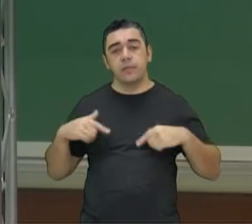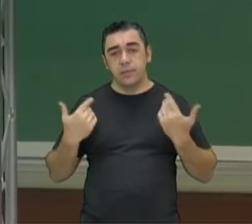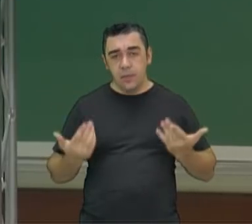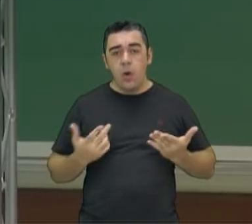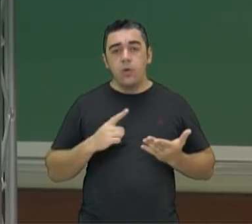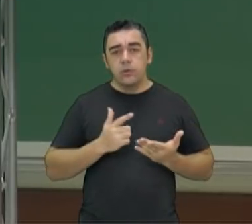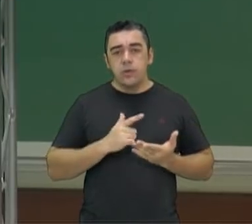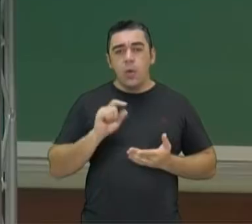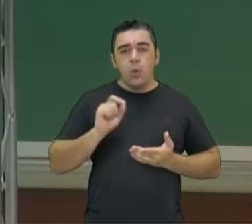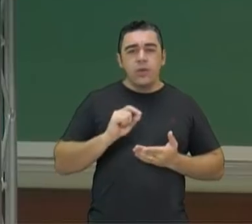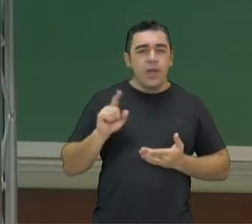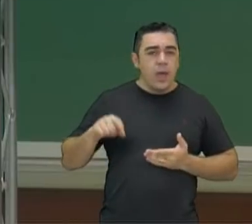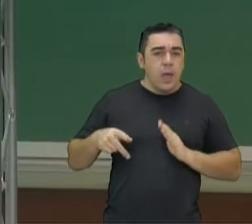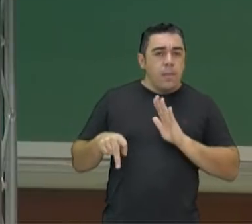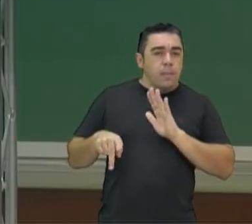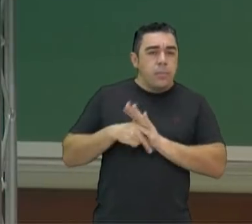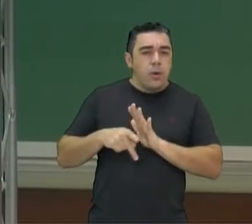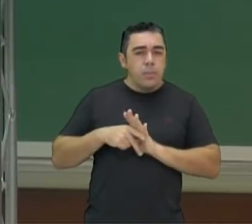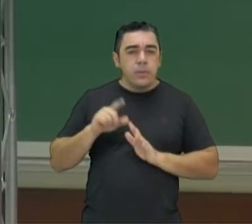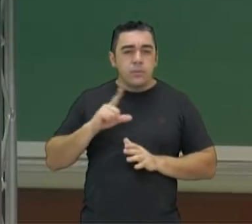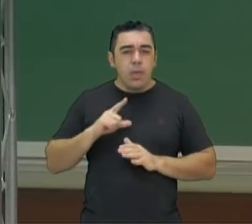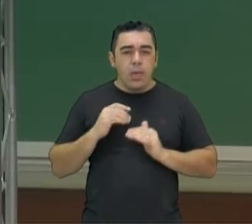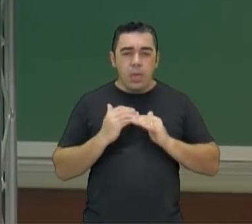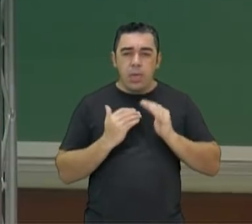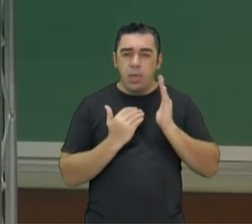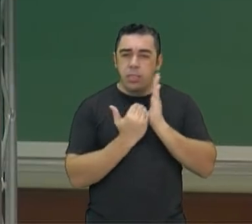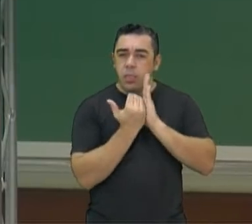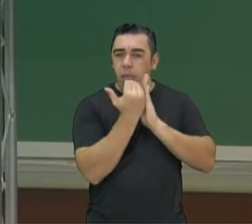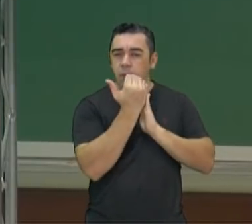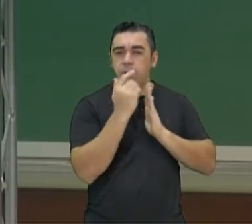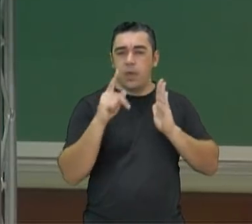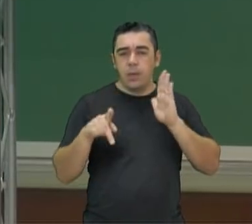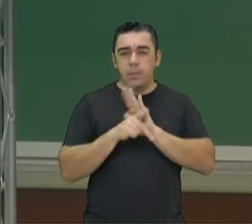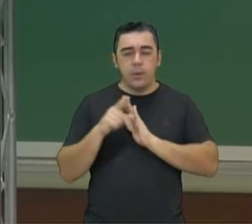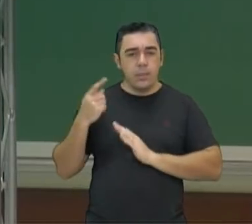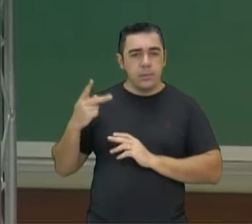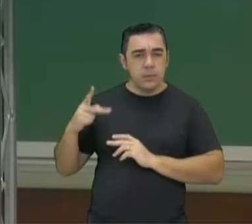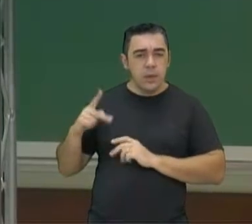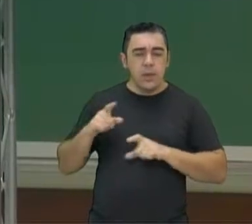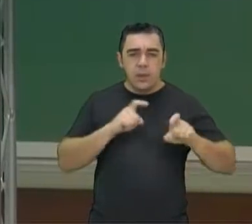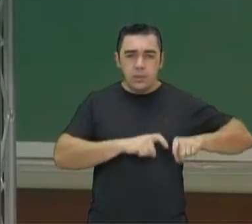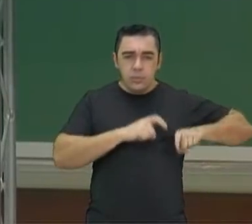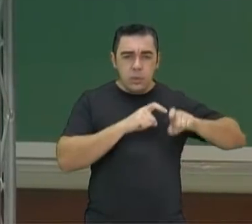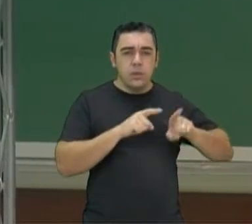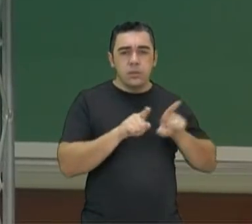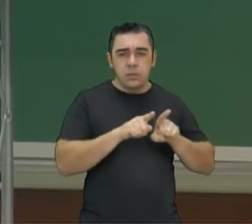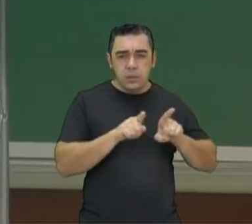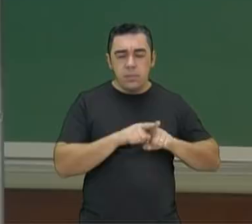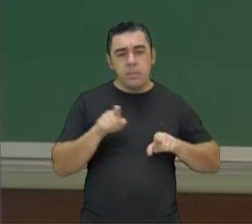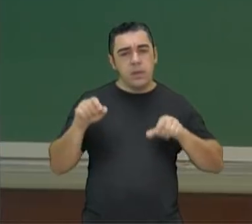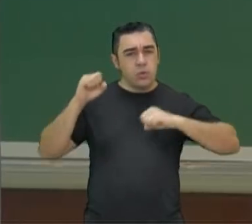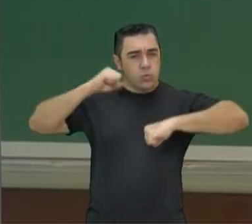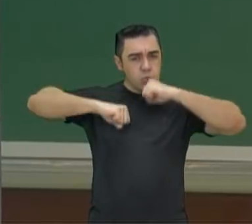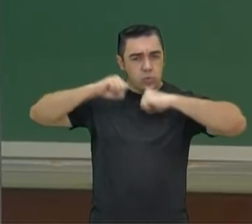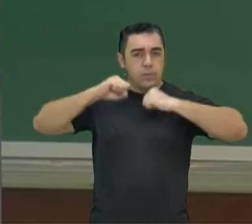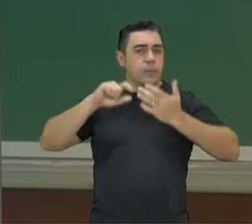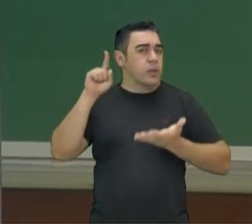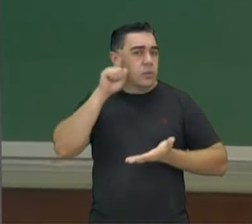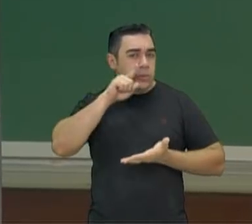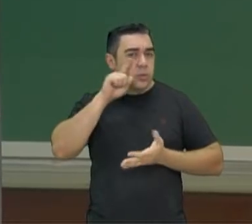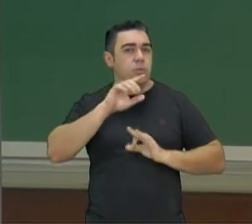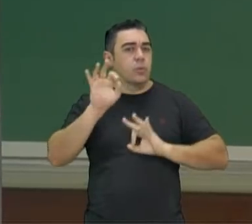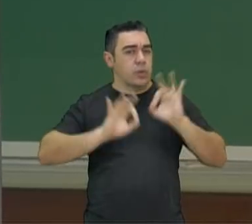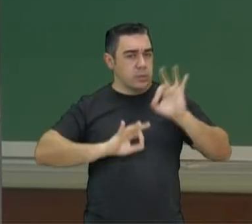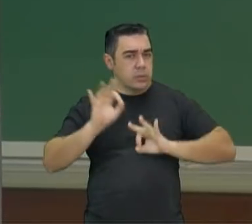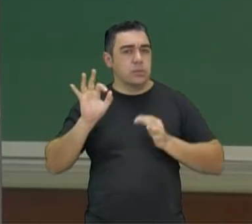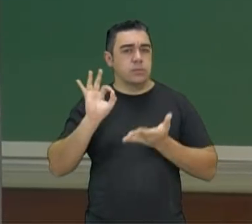ser autossuficiente a nível dos seus plantios, né? A nível da indústria, a nível de tudo. Os Estados Unidos é muito organizado.